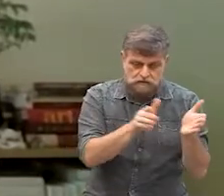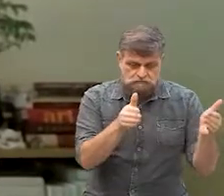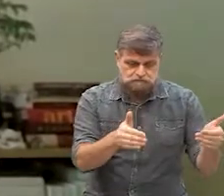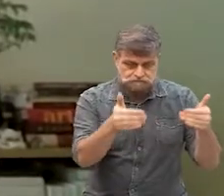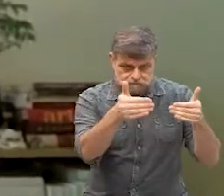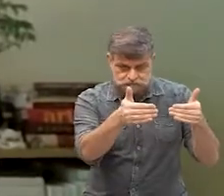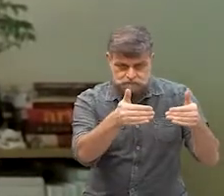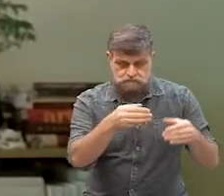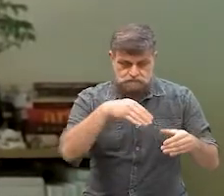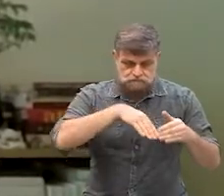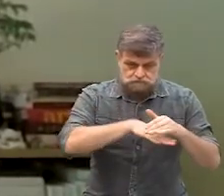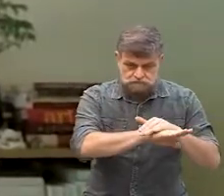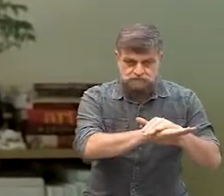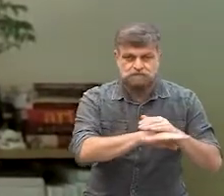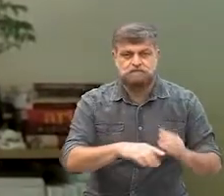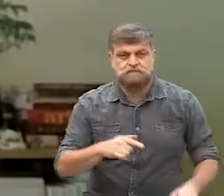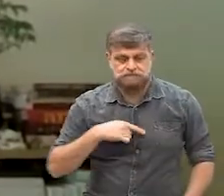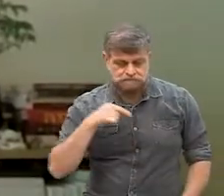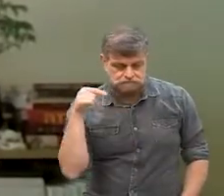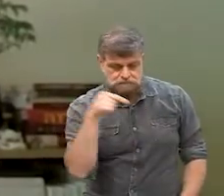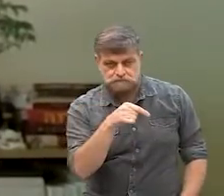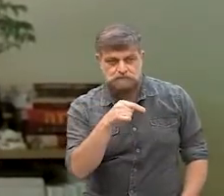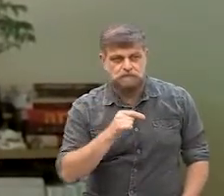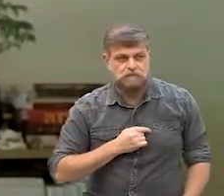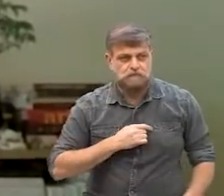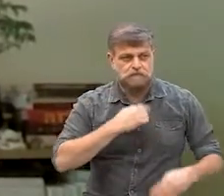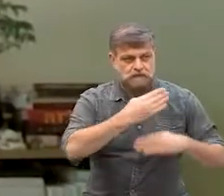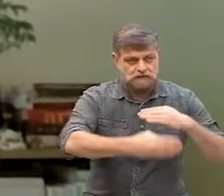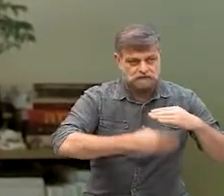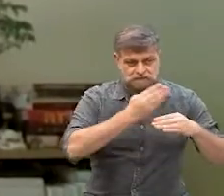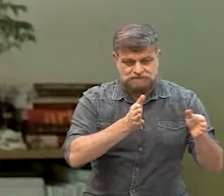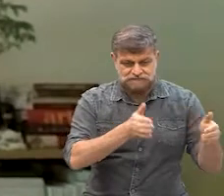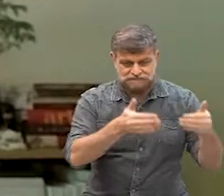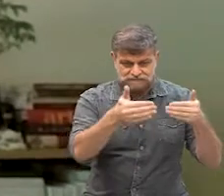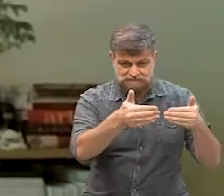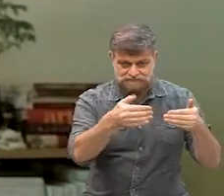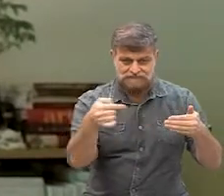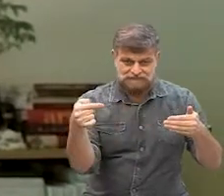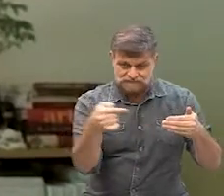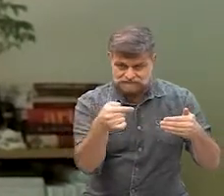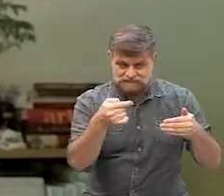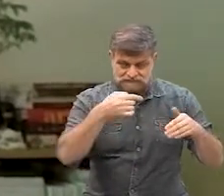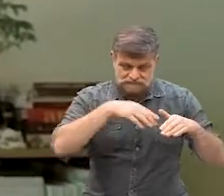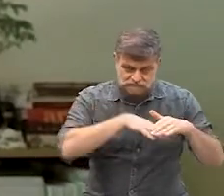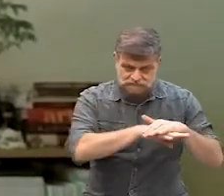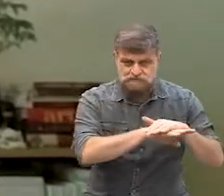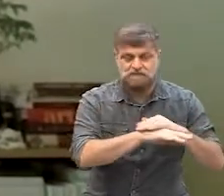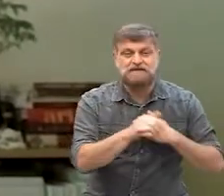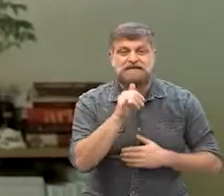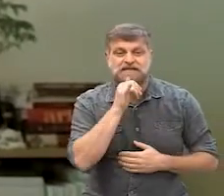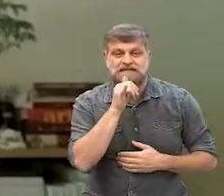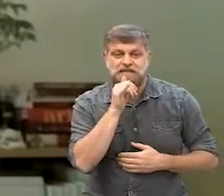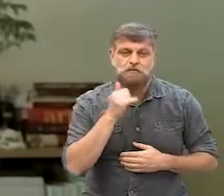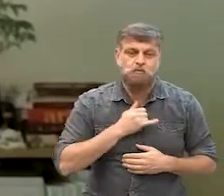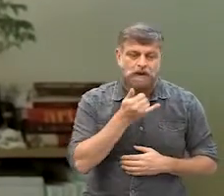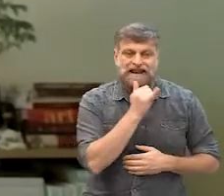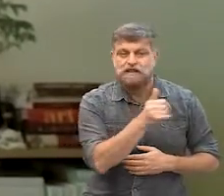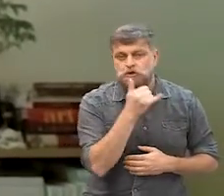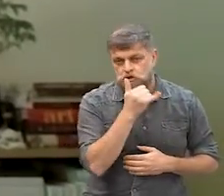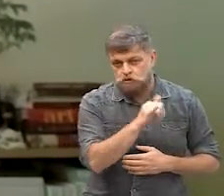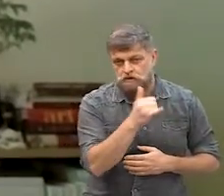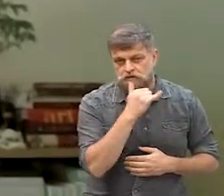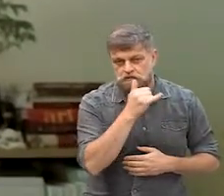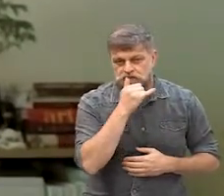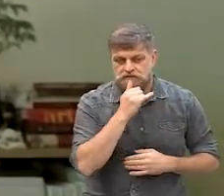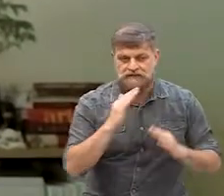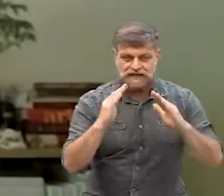embalagem que embala, né? É redundante falar isso, mas que embala um eletroeletrônico, por exemplo, que vai ser